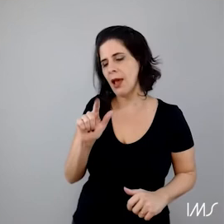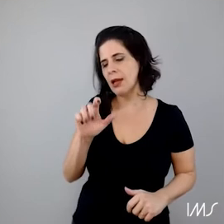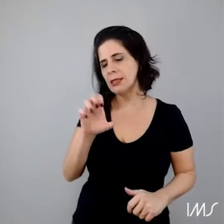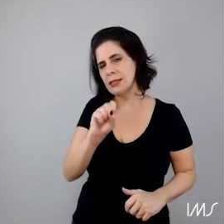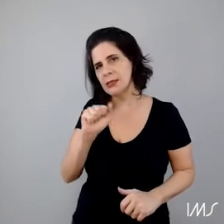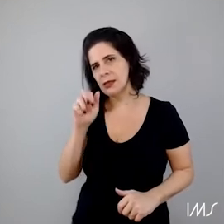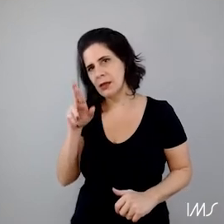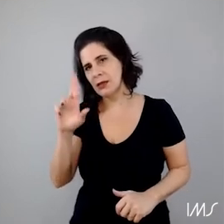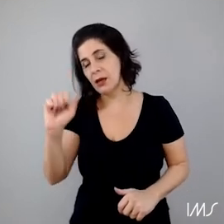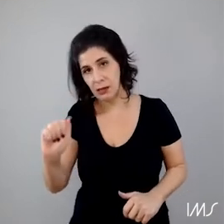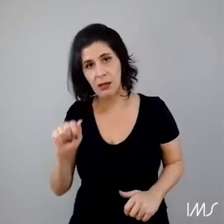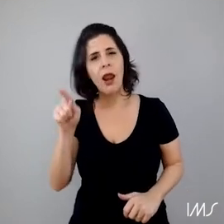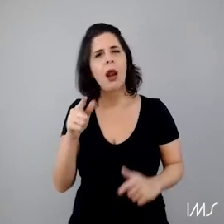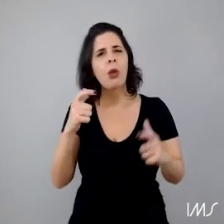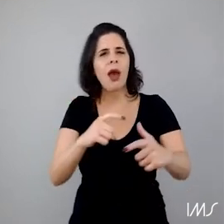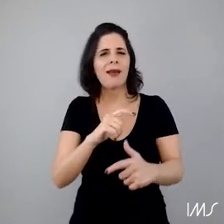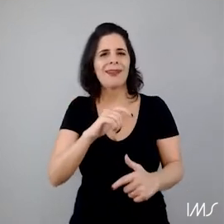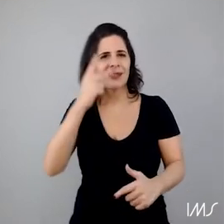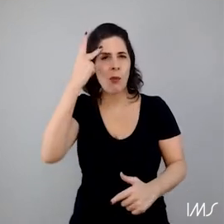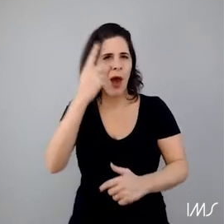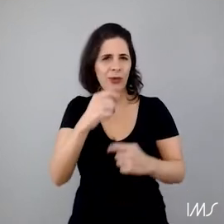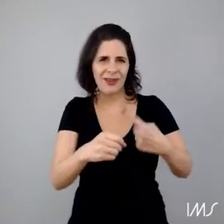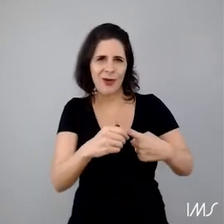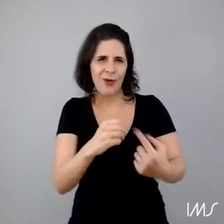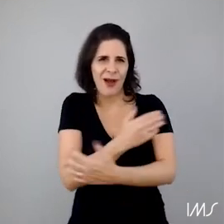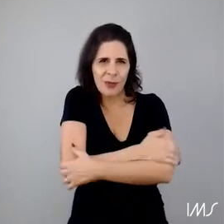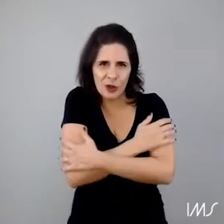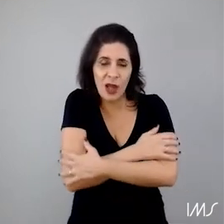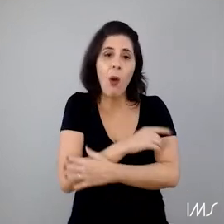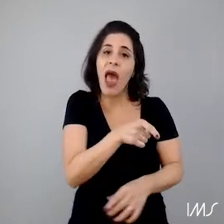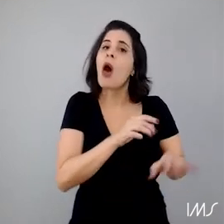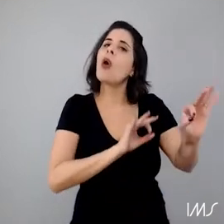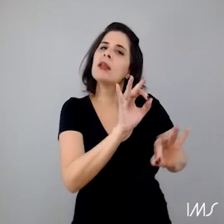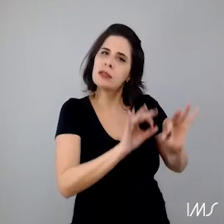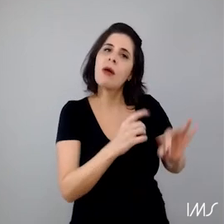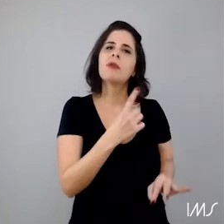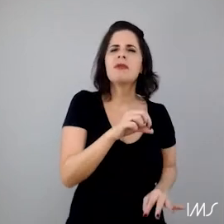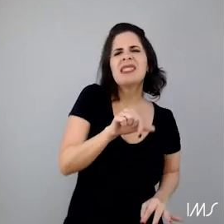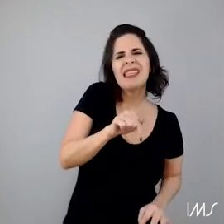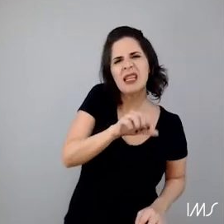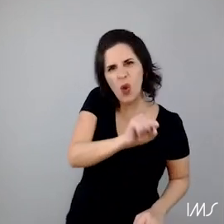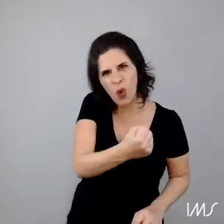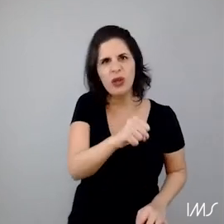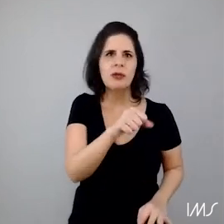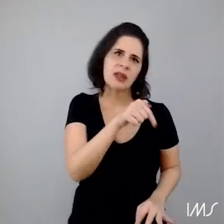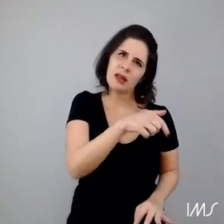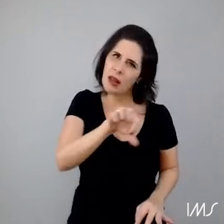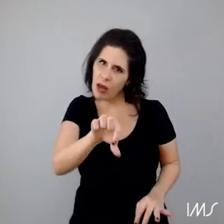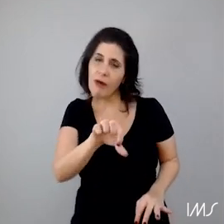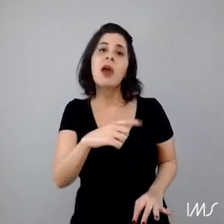ela idealizou, Stefania, e organizou em 78 e 79, visavam levar adiante a